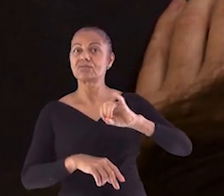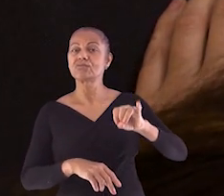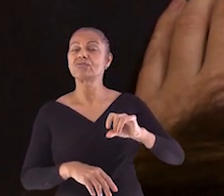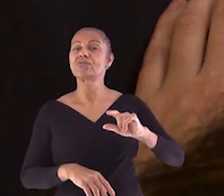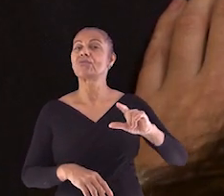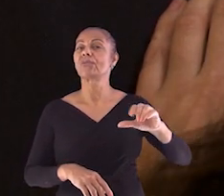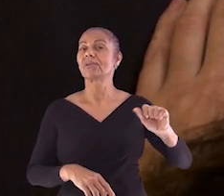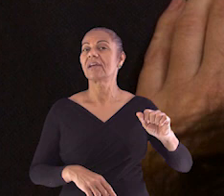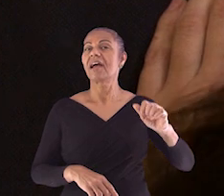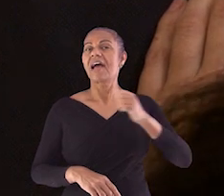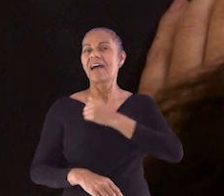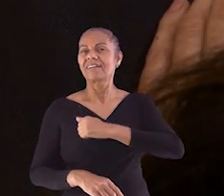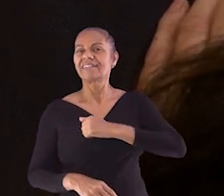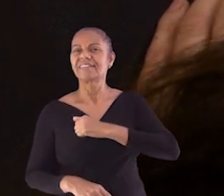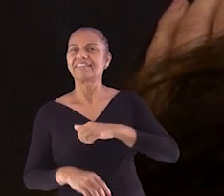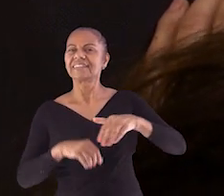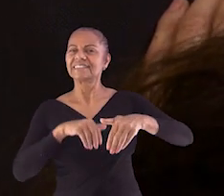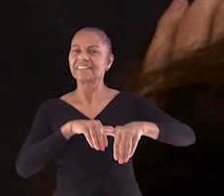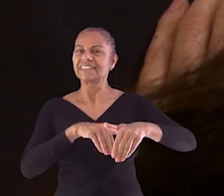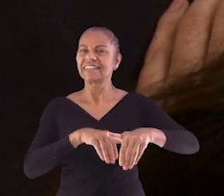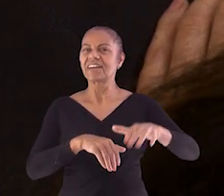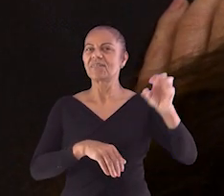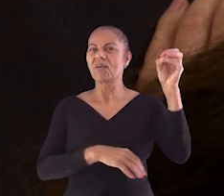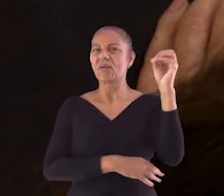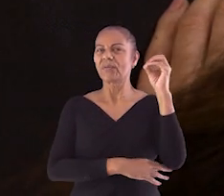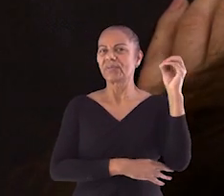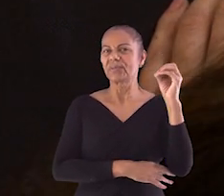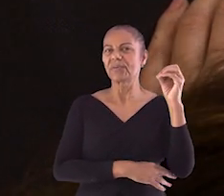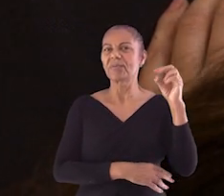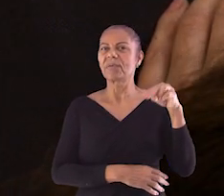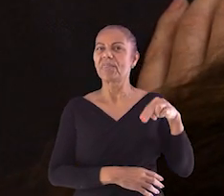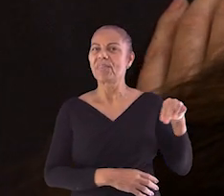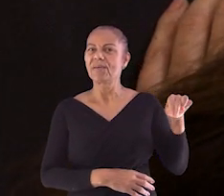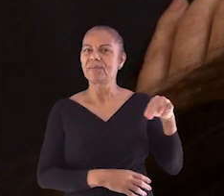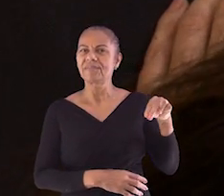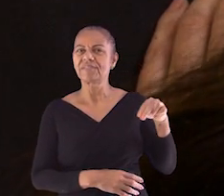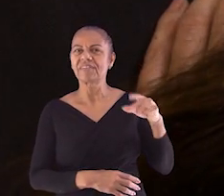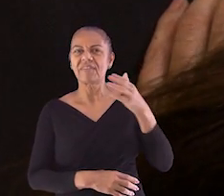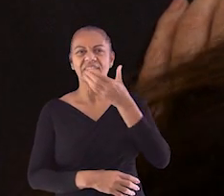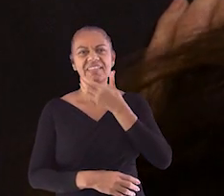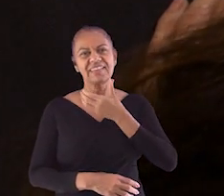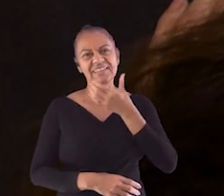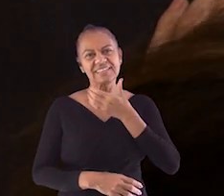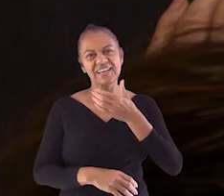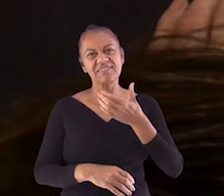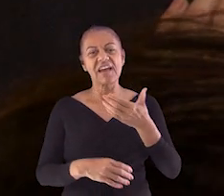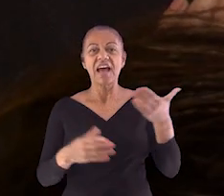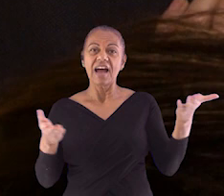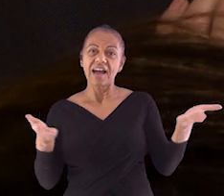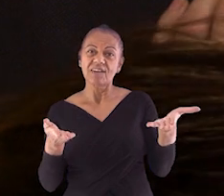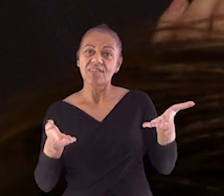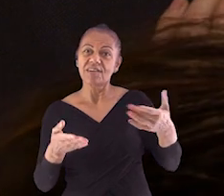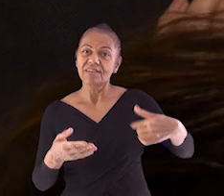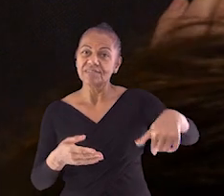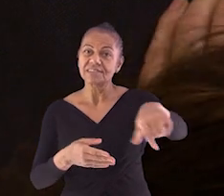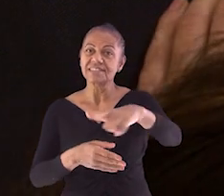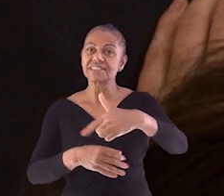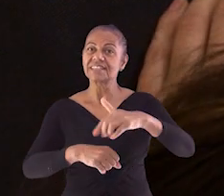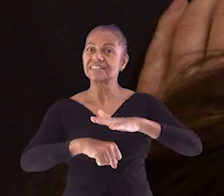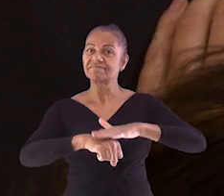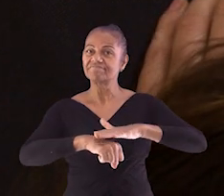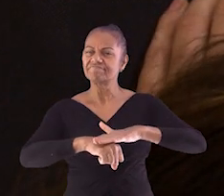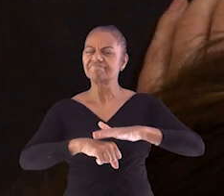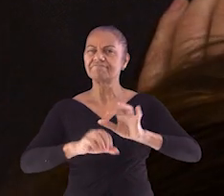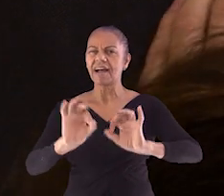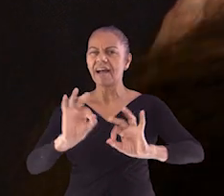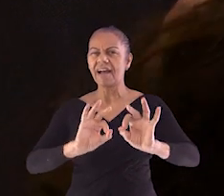ou seja, 12 meses do ano. Agora, façam também o calendário de vocês e depois encaminhe para o Dever